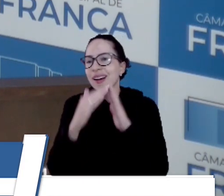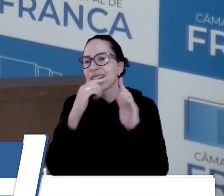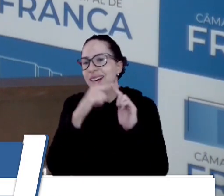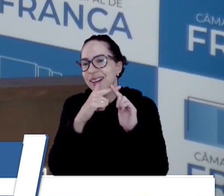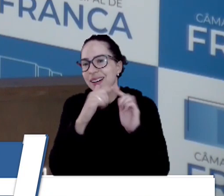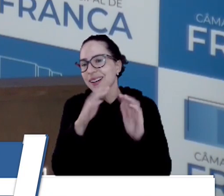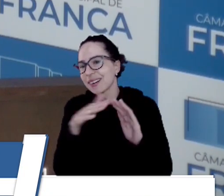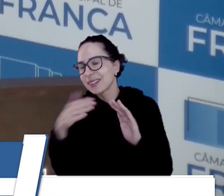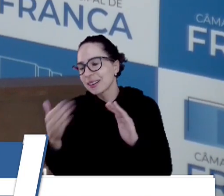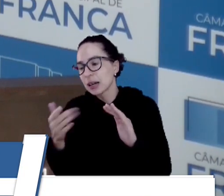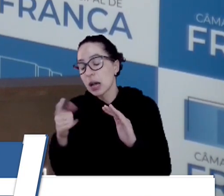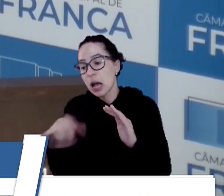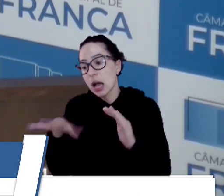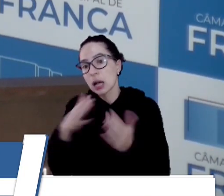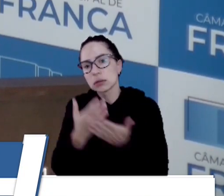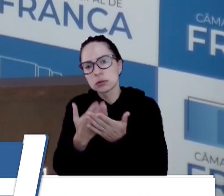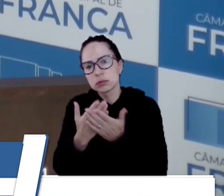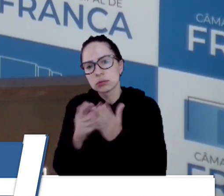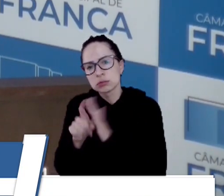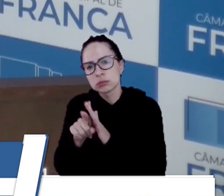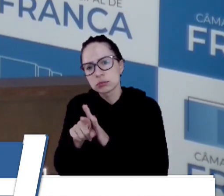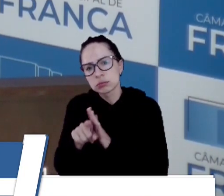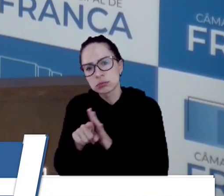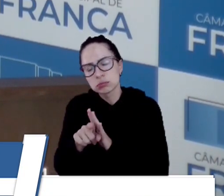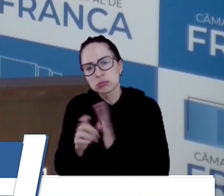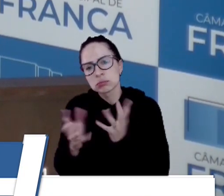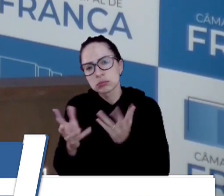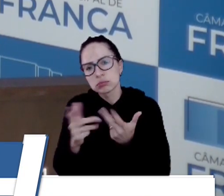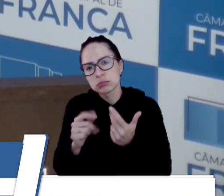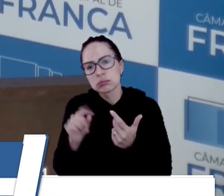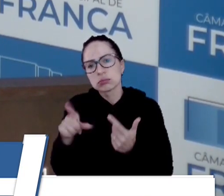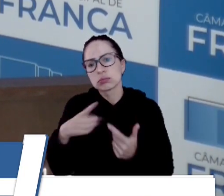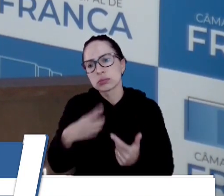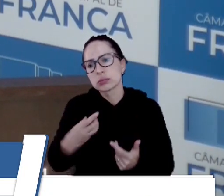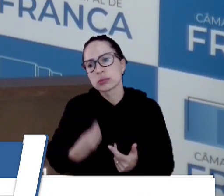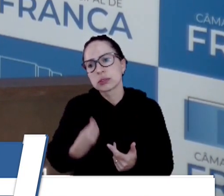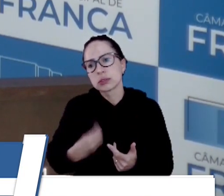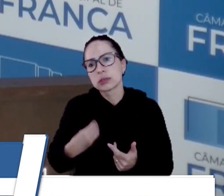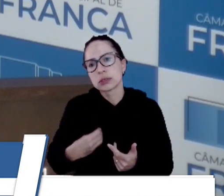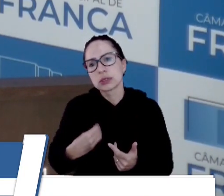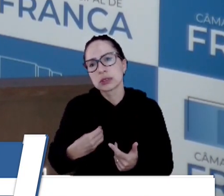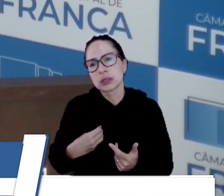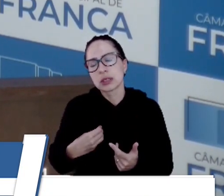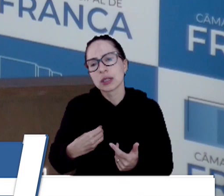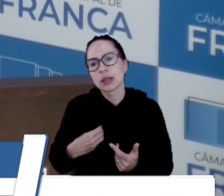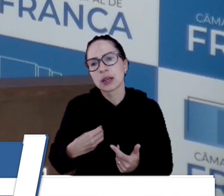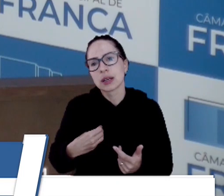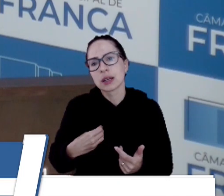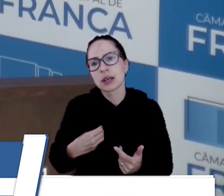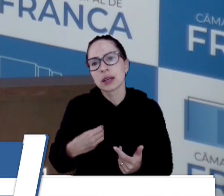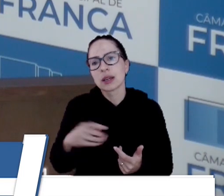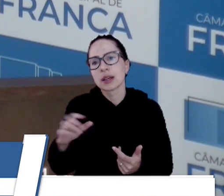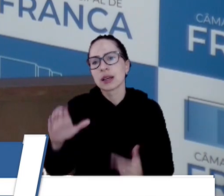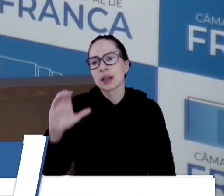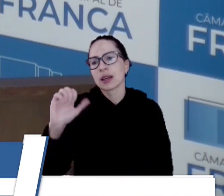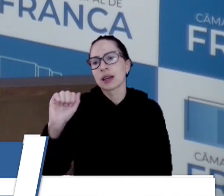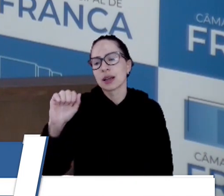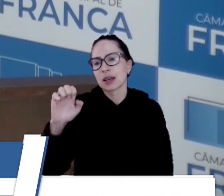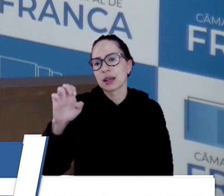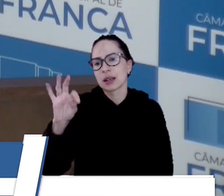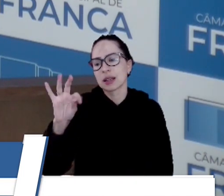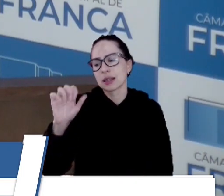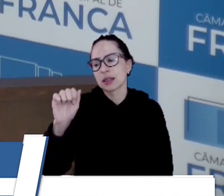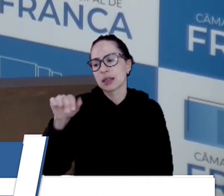ilustres estudiosos, e entre os ilustres estudiosos estava o nosso querido cavalheiro Caetano Petralha.